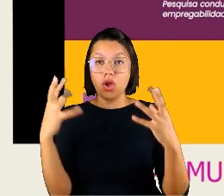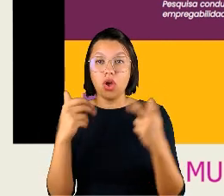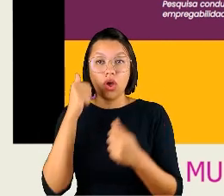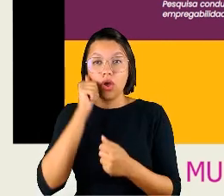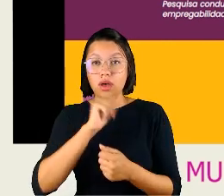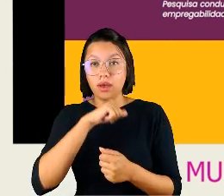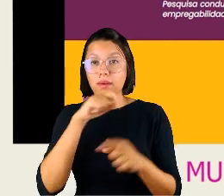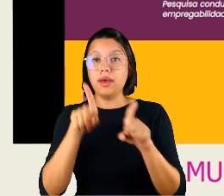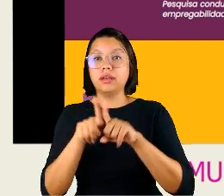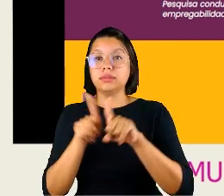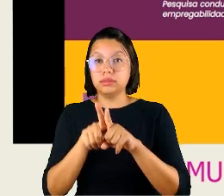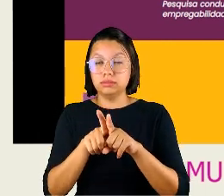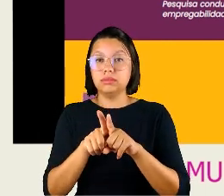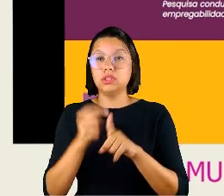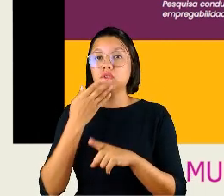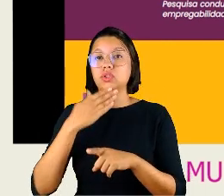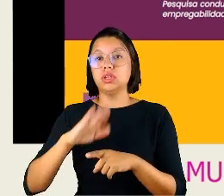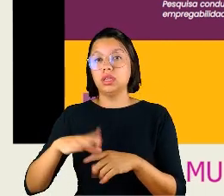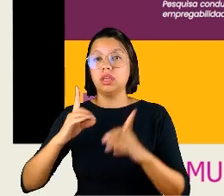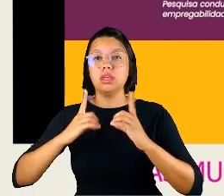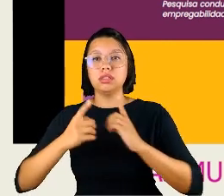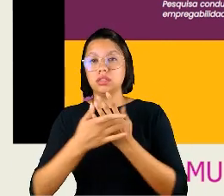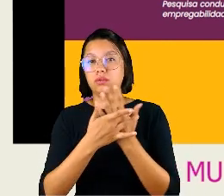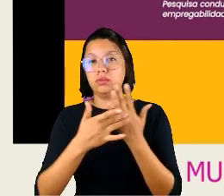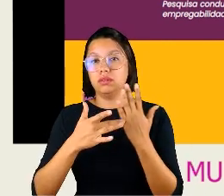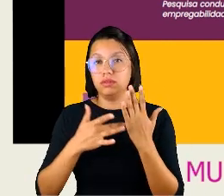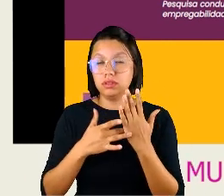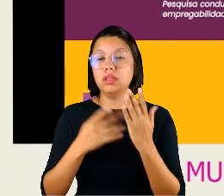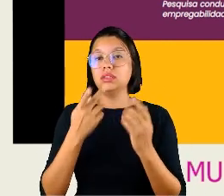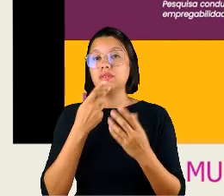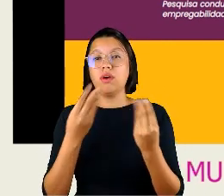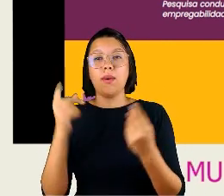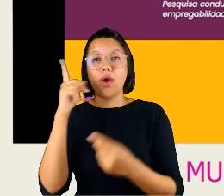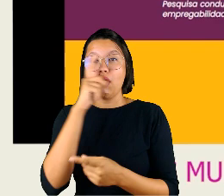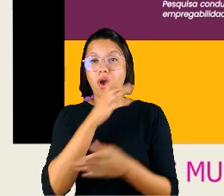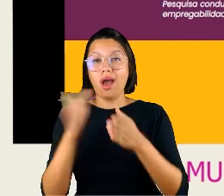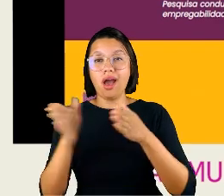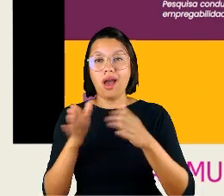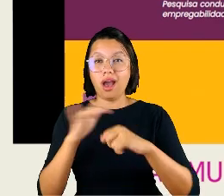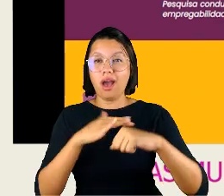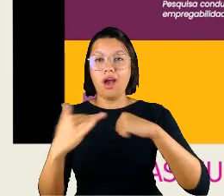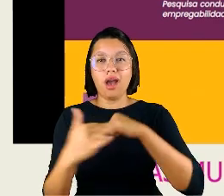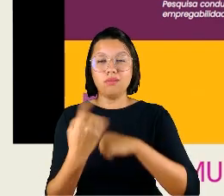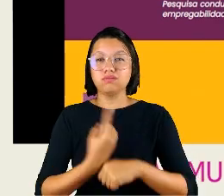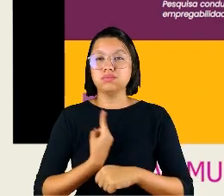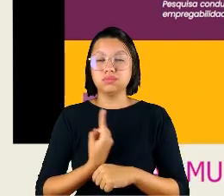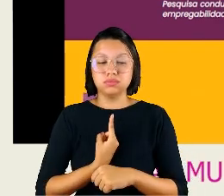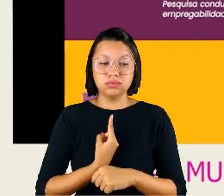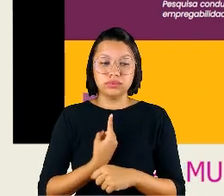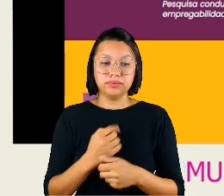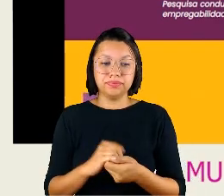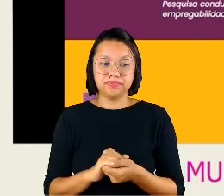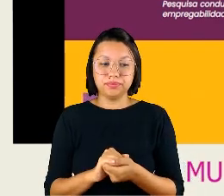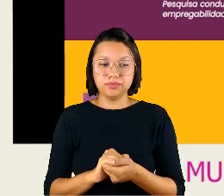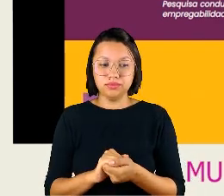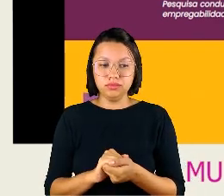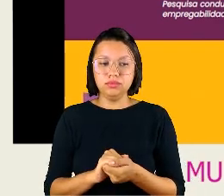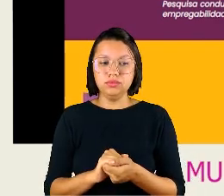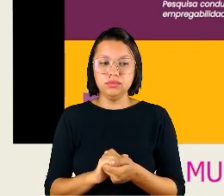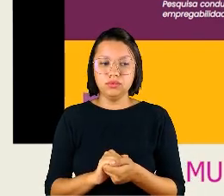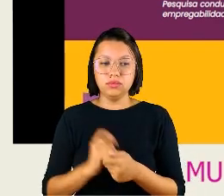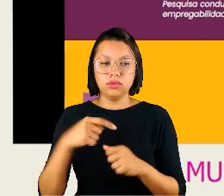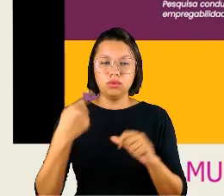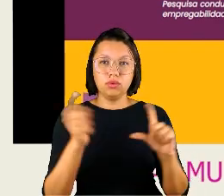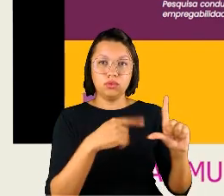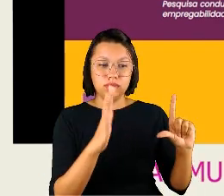mães também, né? Mães de crianças com deficiência que relatam muita dificuldade durante o isolamento. No próximo slide a